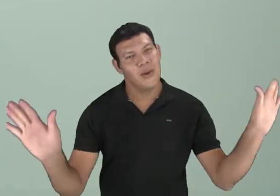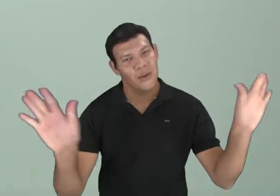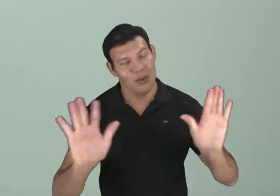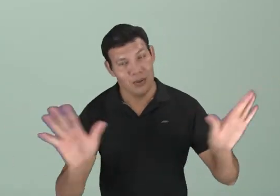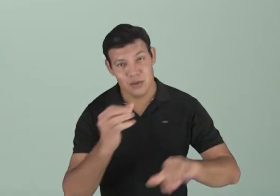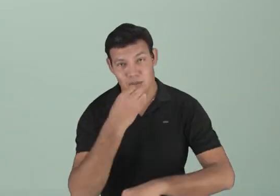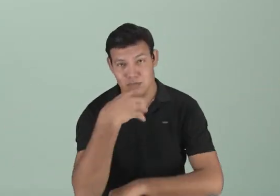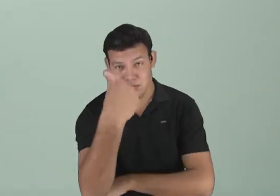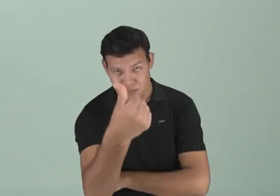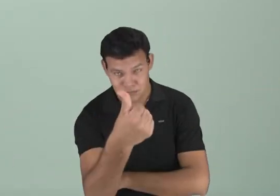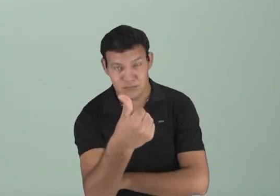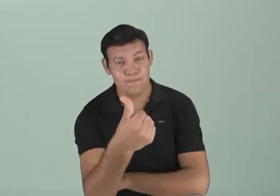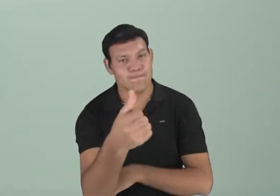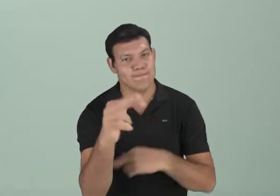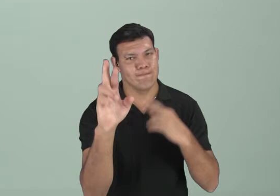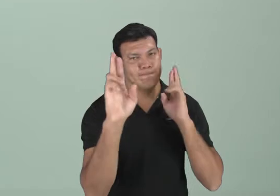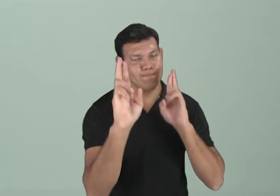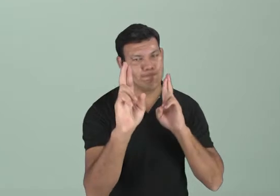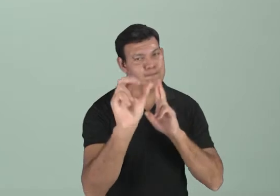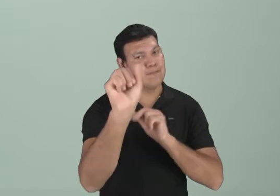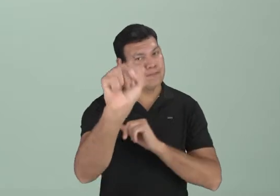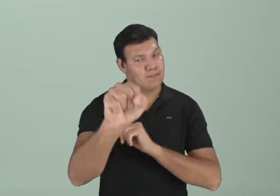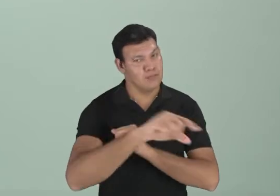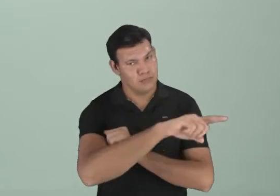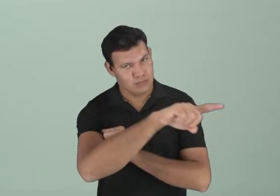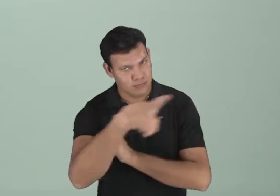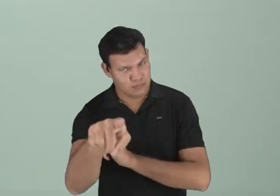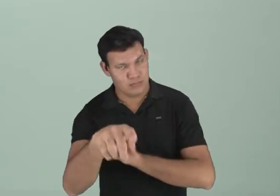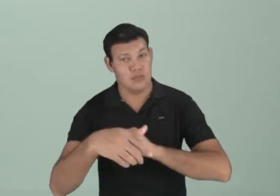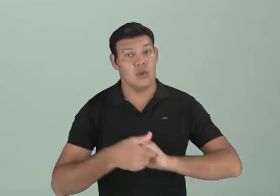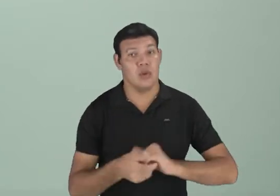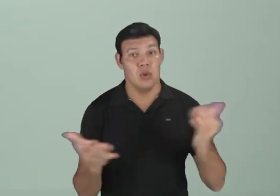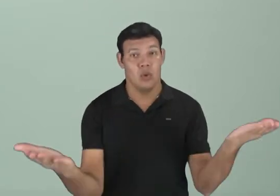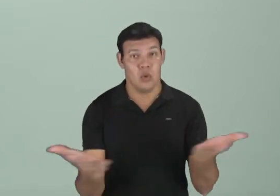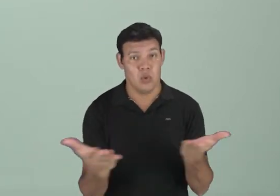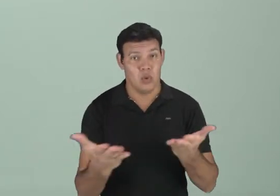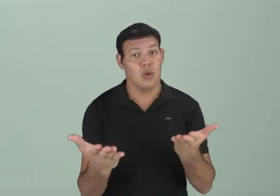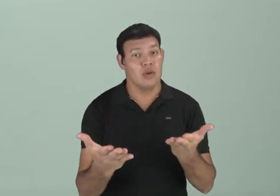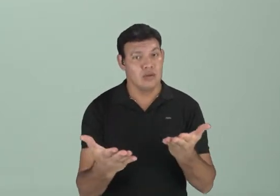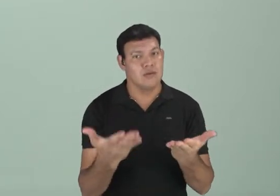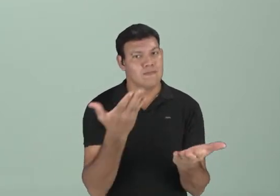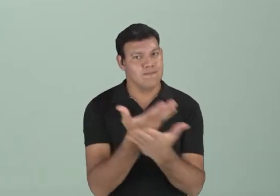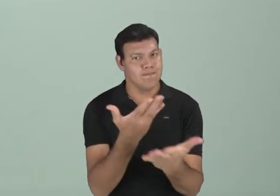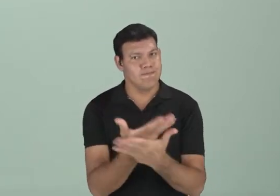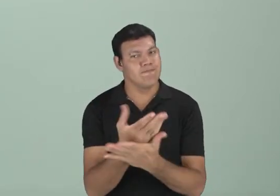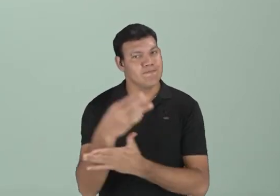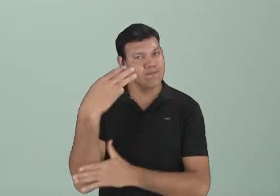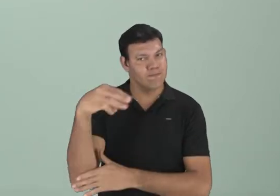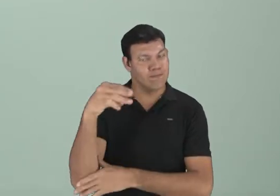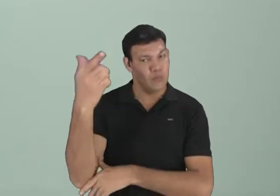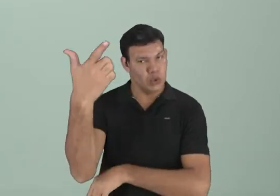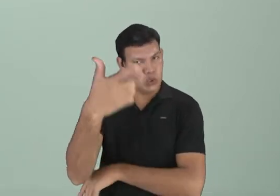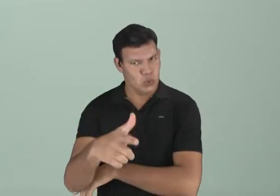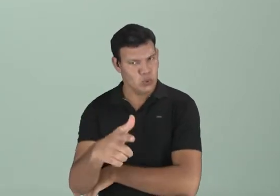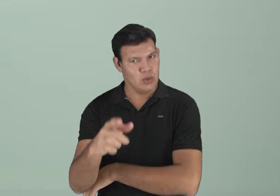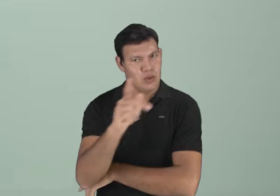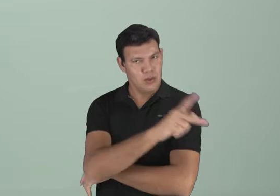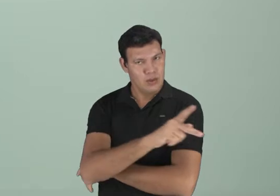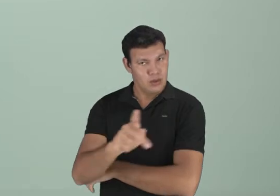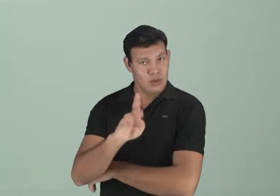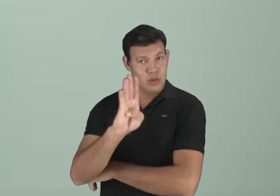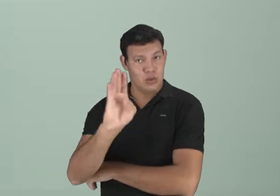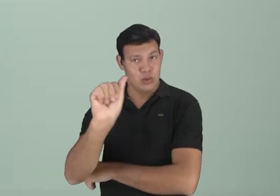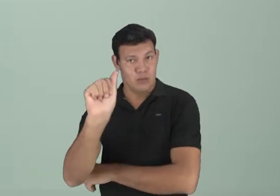Olá pessoal, tudo bem? Eu espero que esteja tudo bem com vocês. Hoje nós vamos a mais uma aula de matemática. Meu nome é Bartô, professor